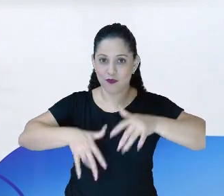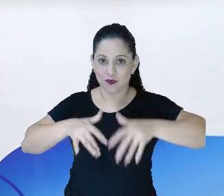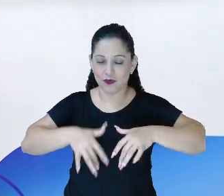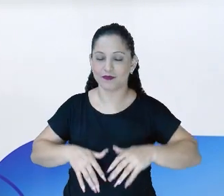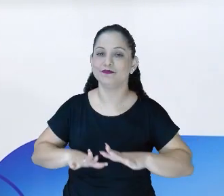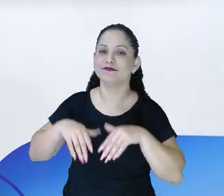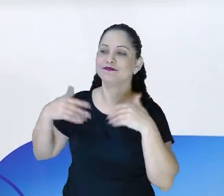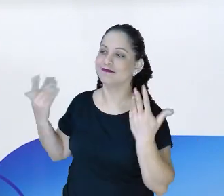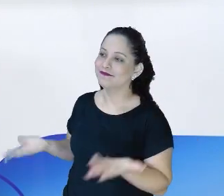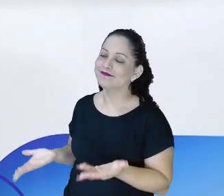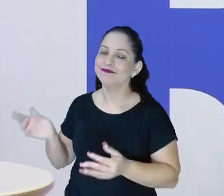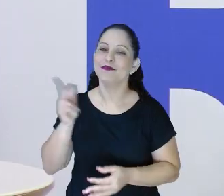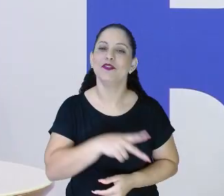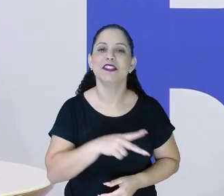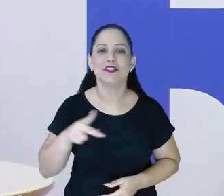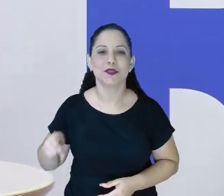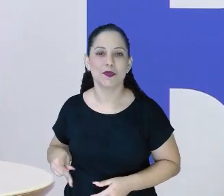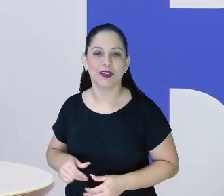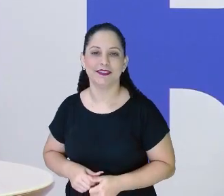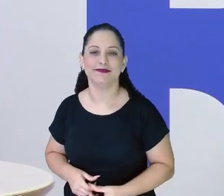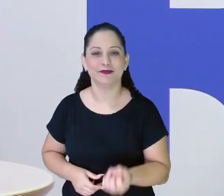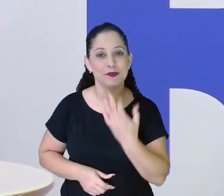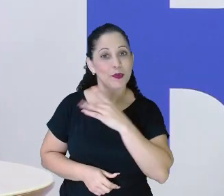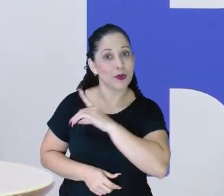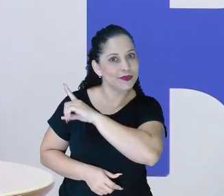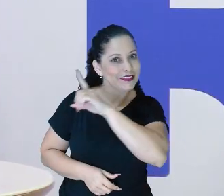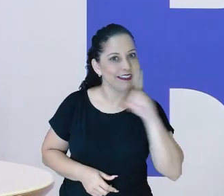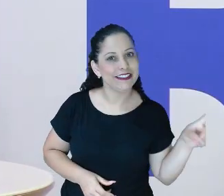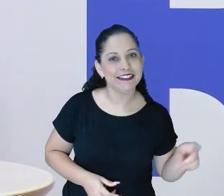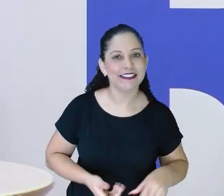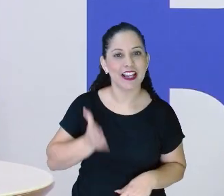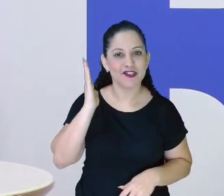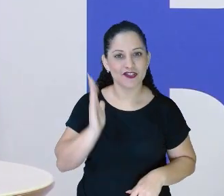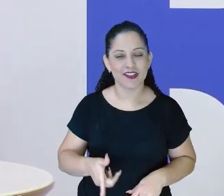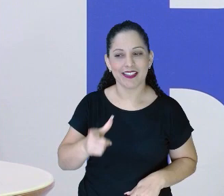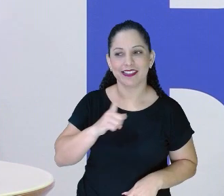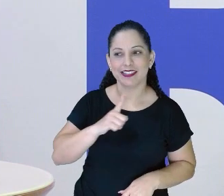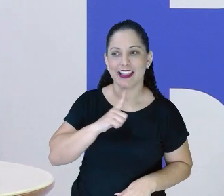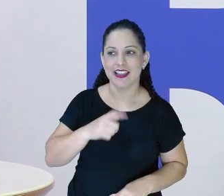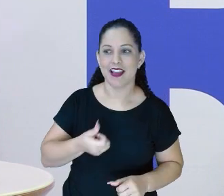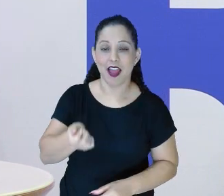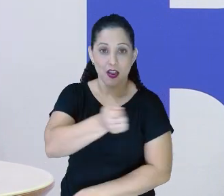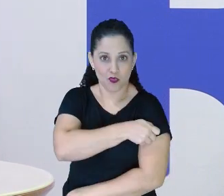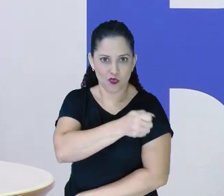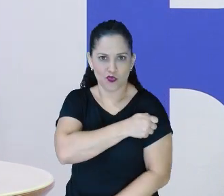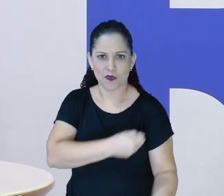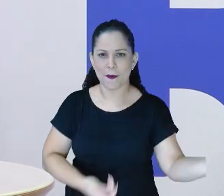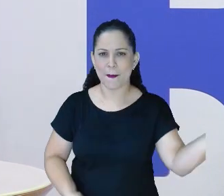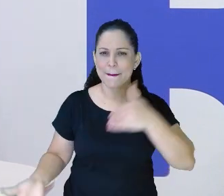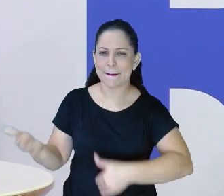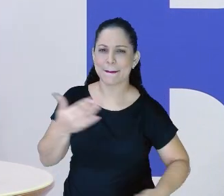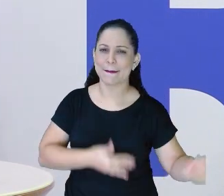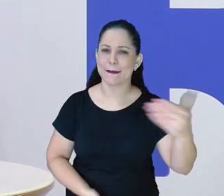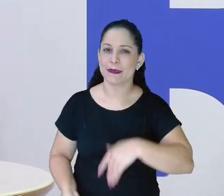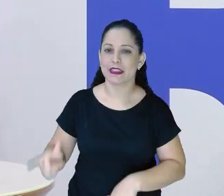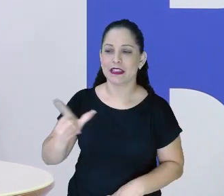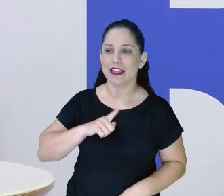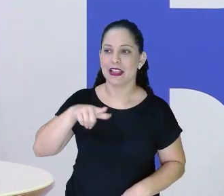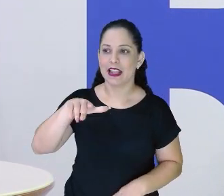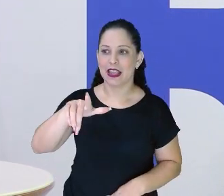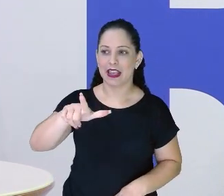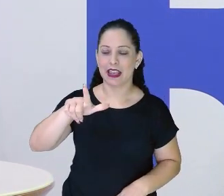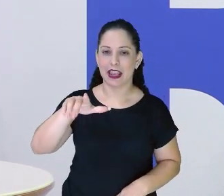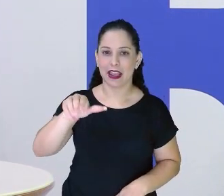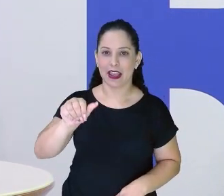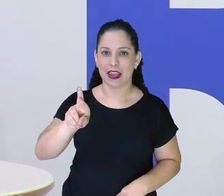aí, professora Abigail? E aí, bom dia, já tem gente aqui dando bom dia, professora. Nós temos aqui a Larissa com a